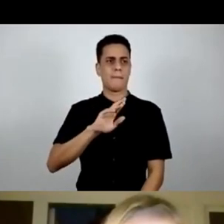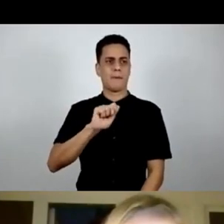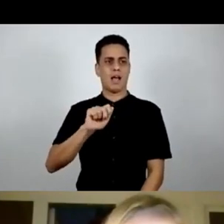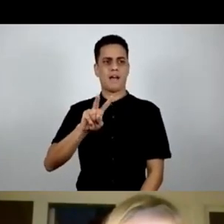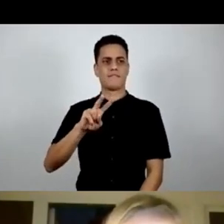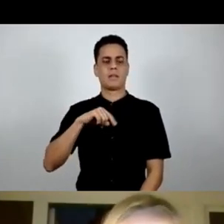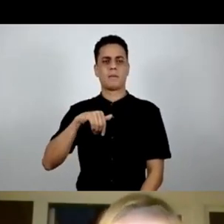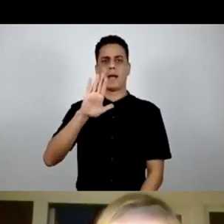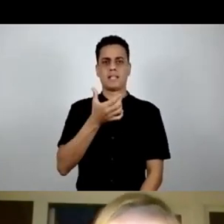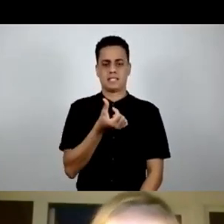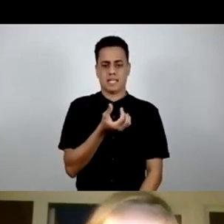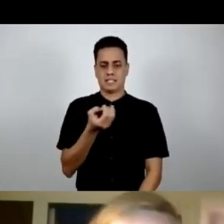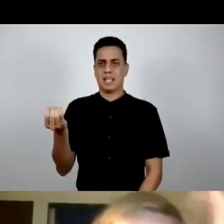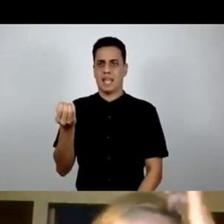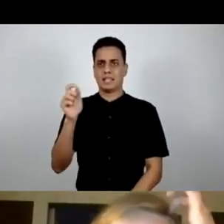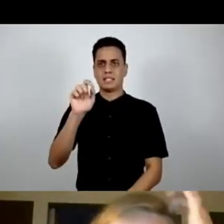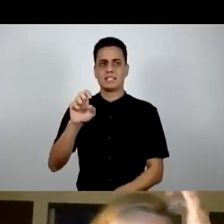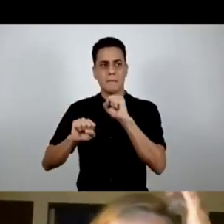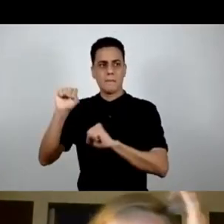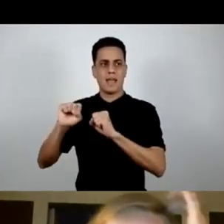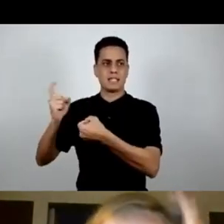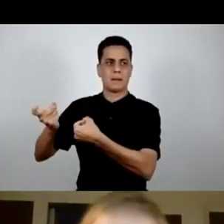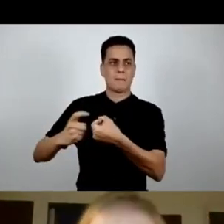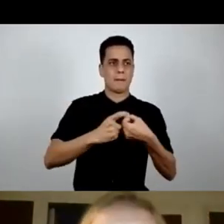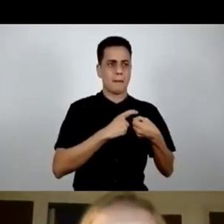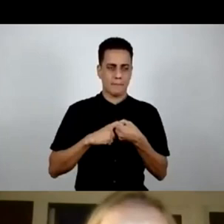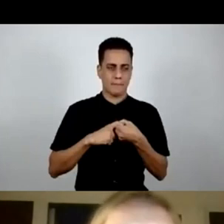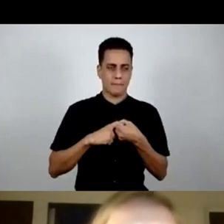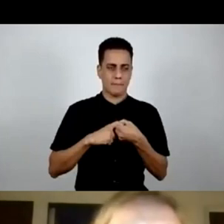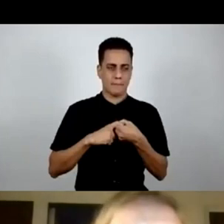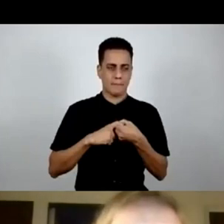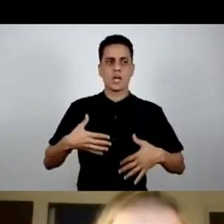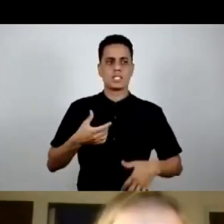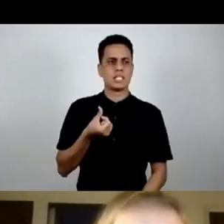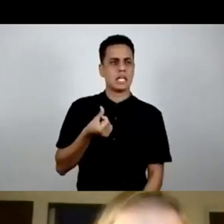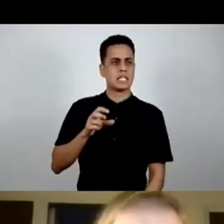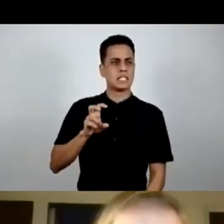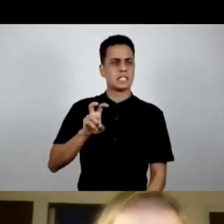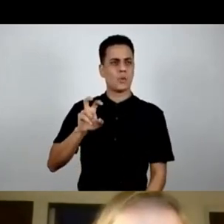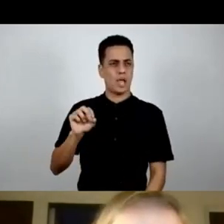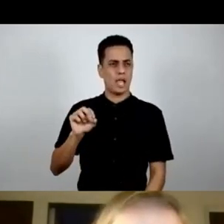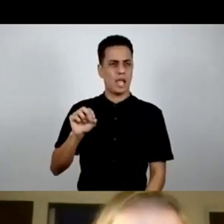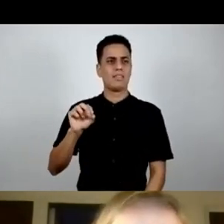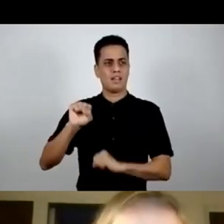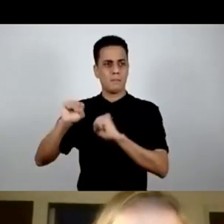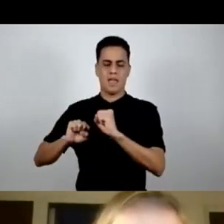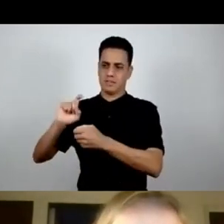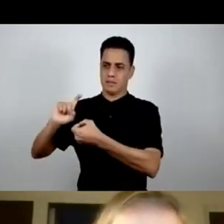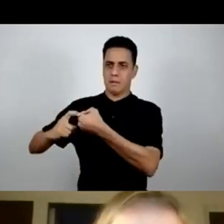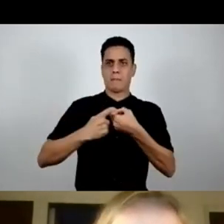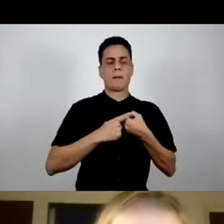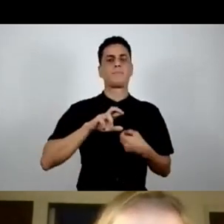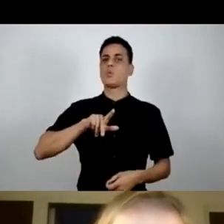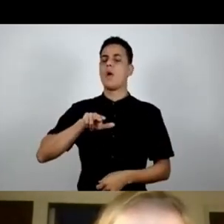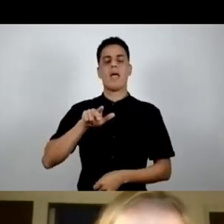empresas associadas, né, um número muito grande de, são 650, se não me engano, de empresas associadas, não são de pessoas físicas,